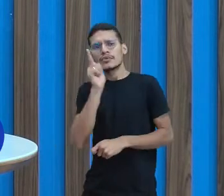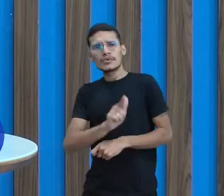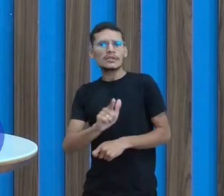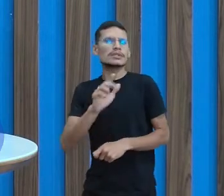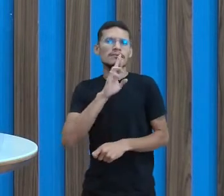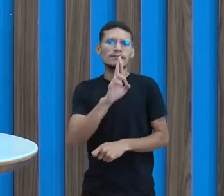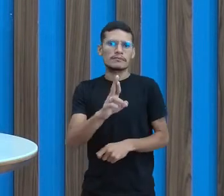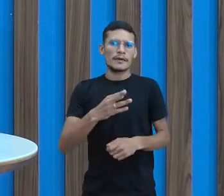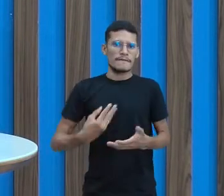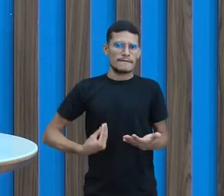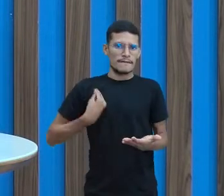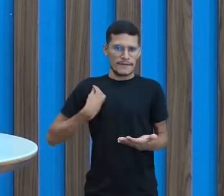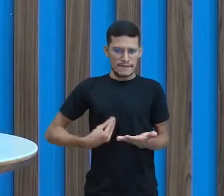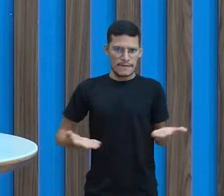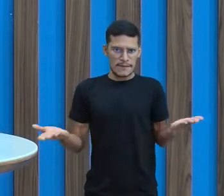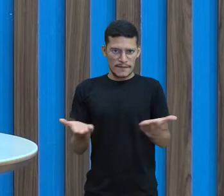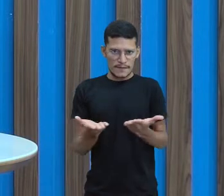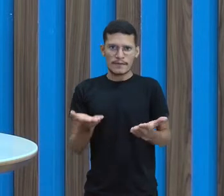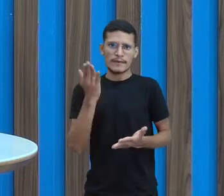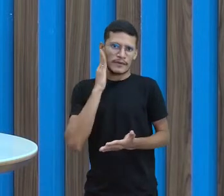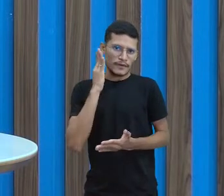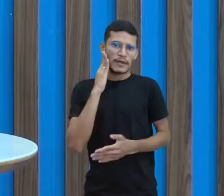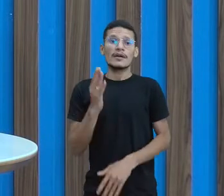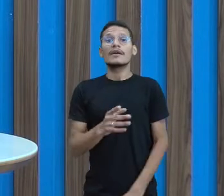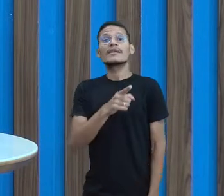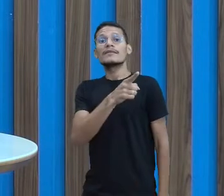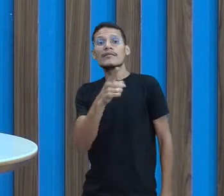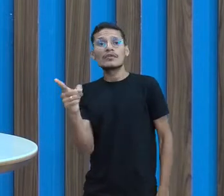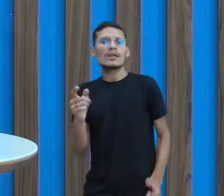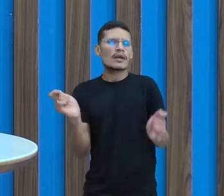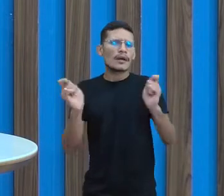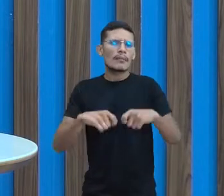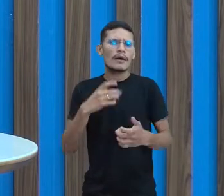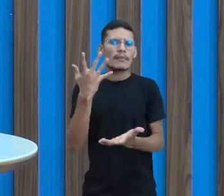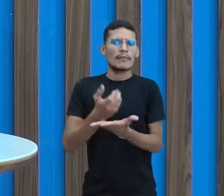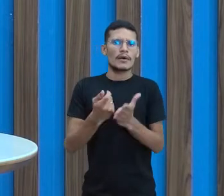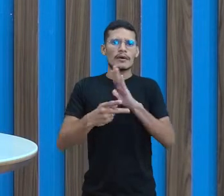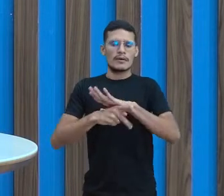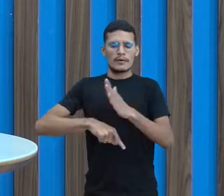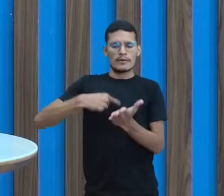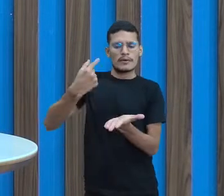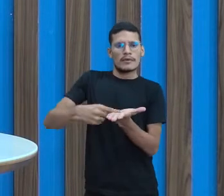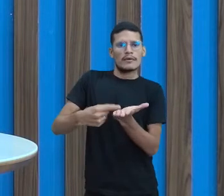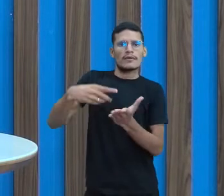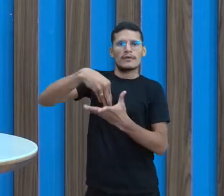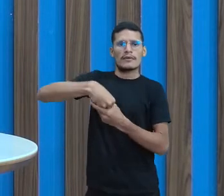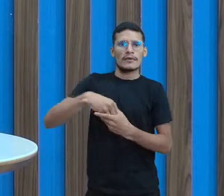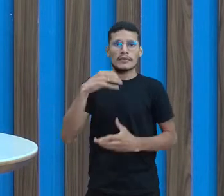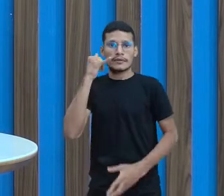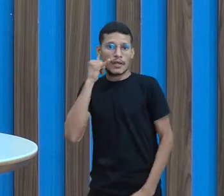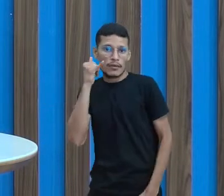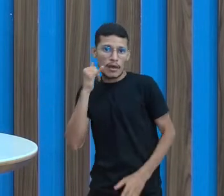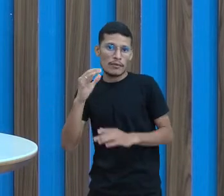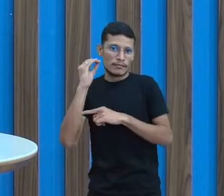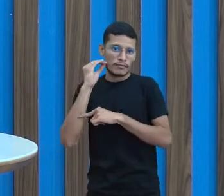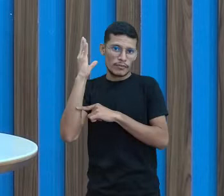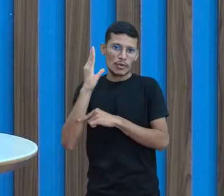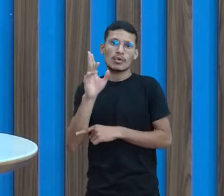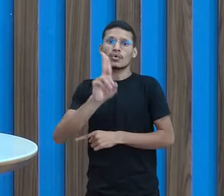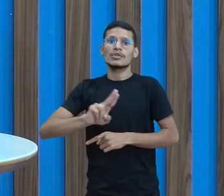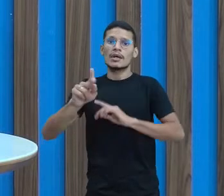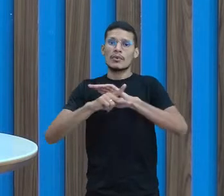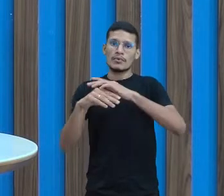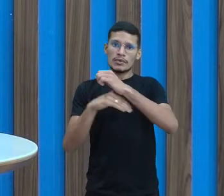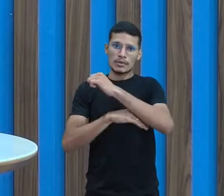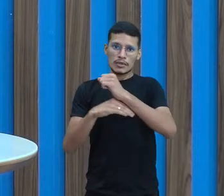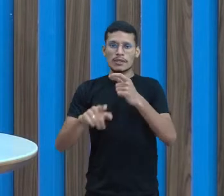ao vivo, tá certo? A ideia é que você consiga aí baixar o aplicativo no seu celular e utilizar como login a sua